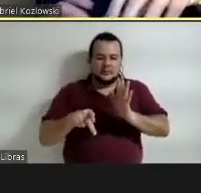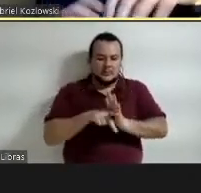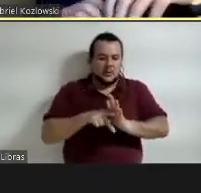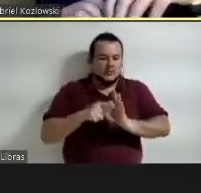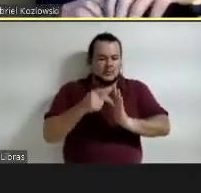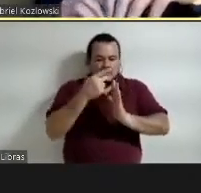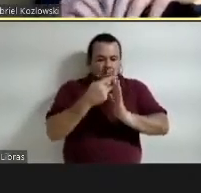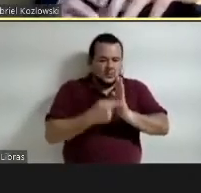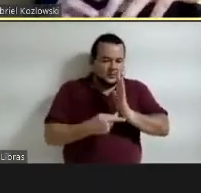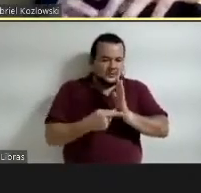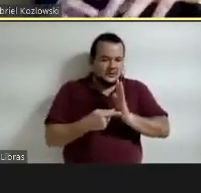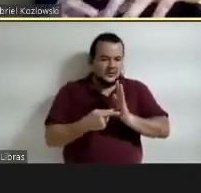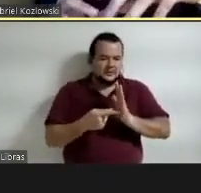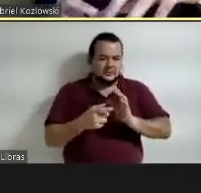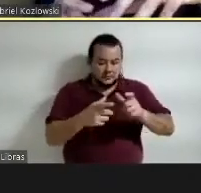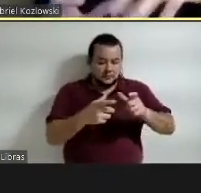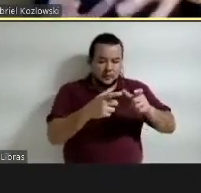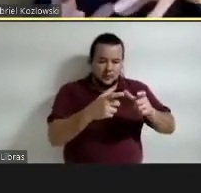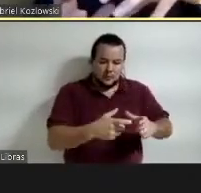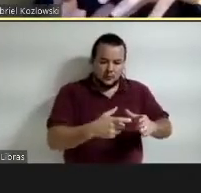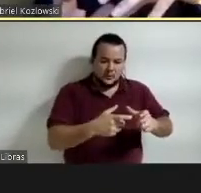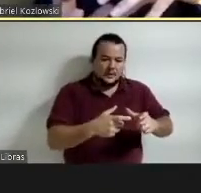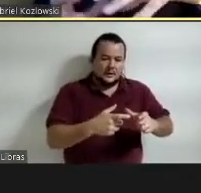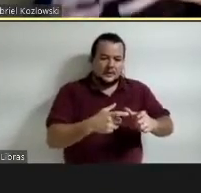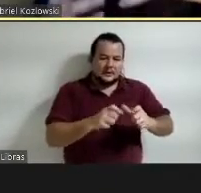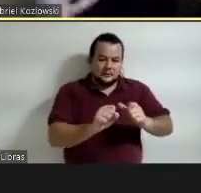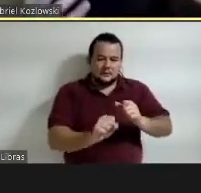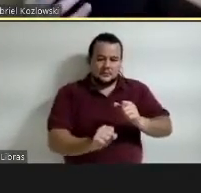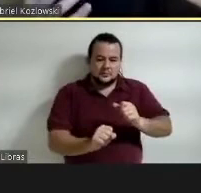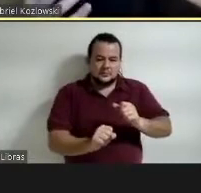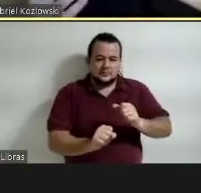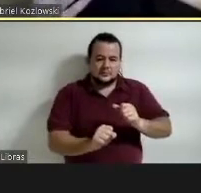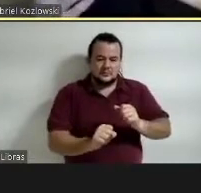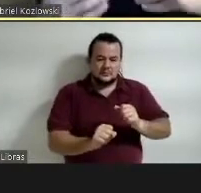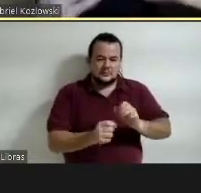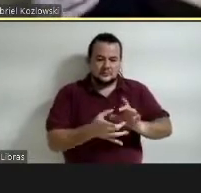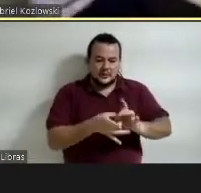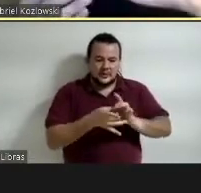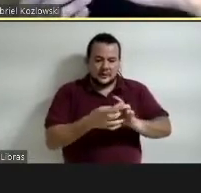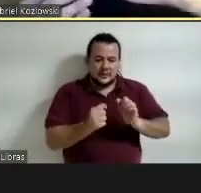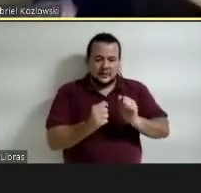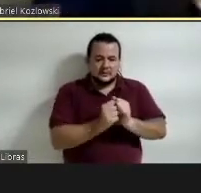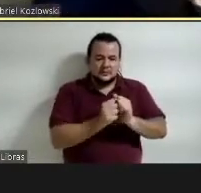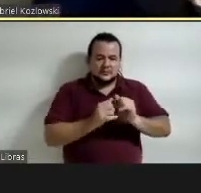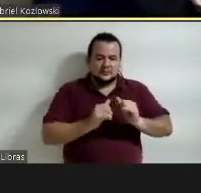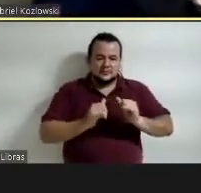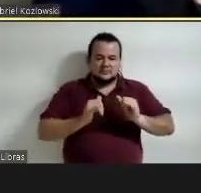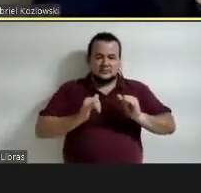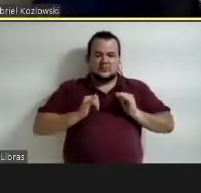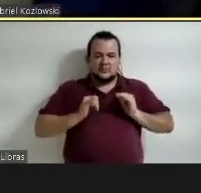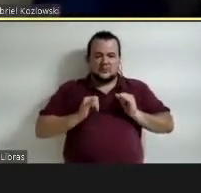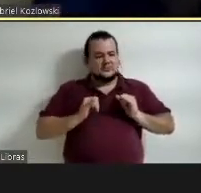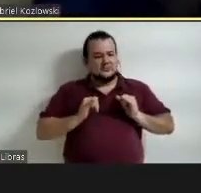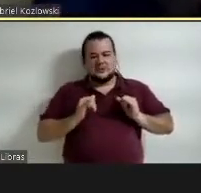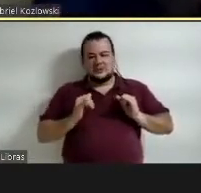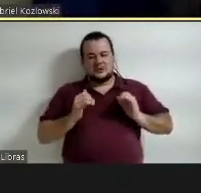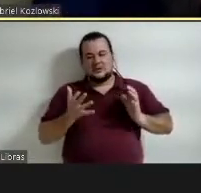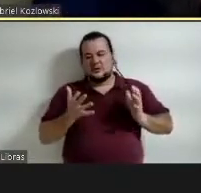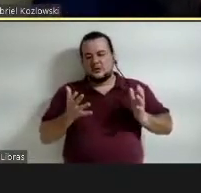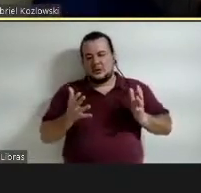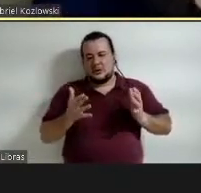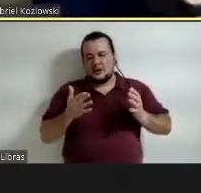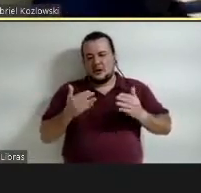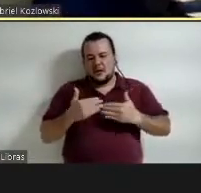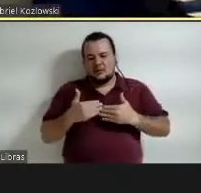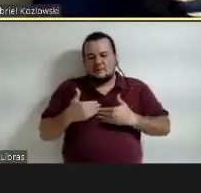sul-americano em relação à sua própria autonomia e frente ao mundo. Esse é um projeto que, para a